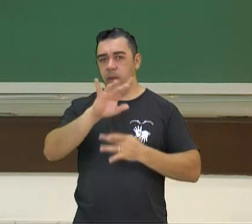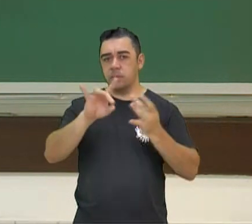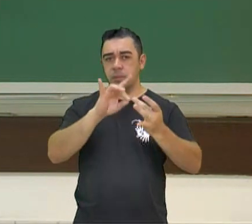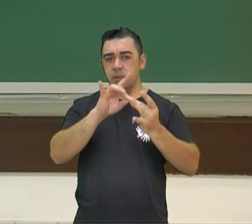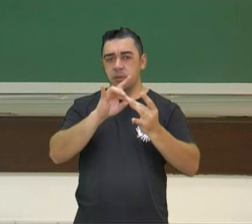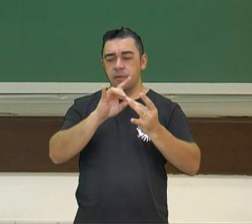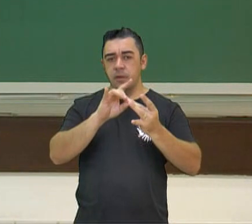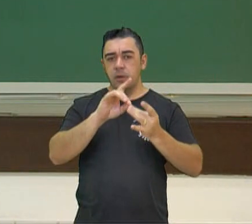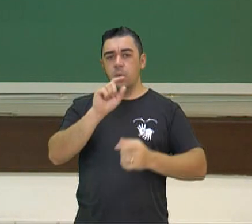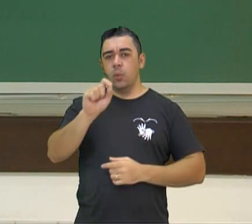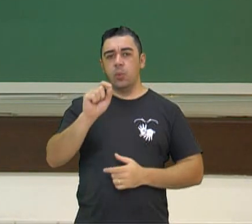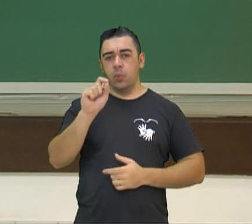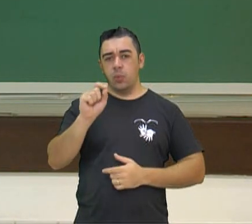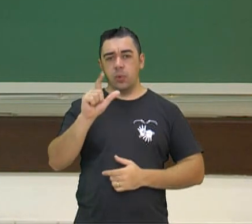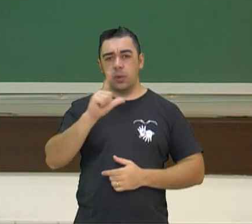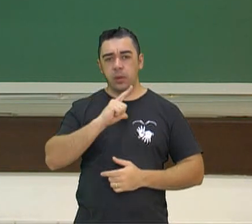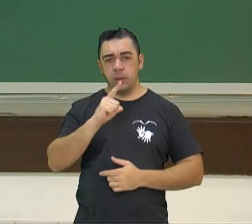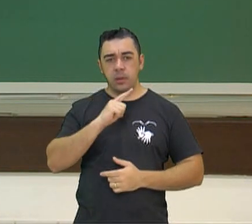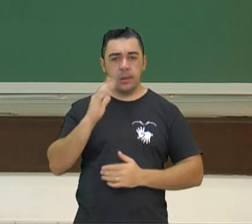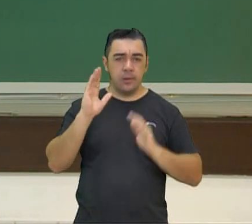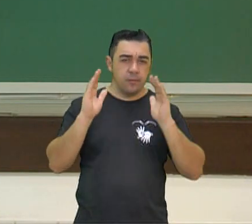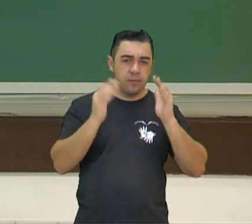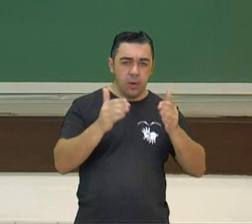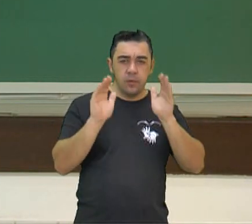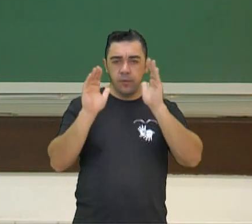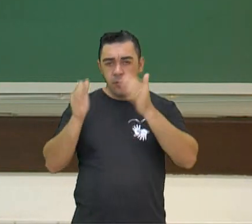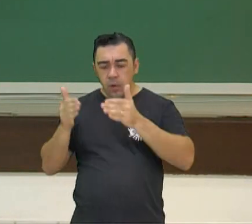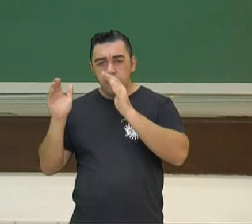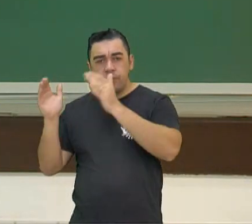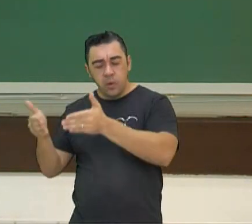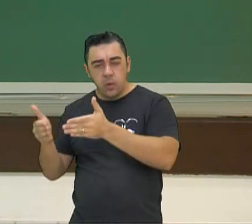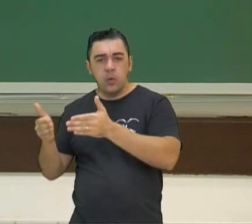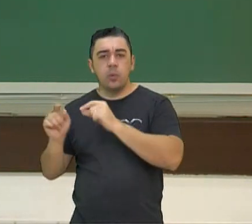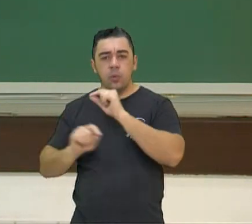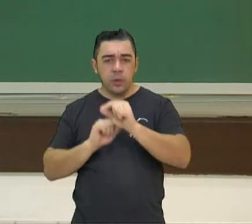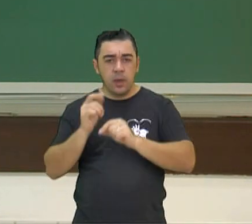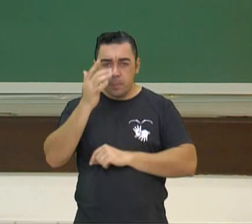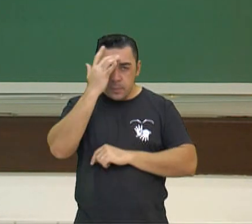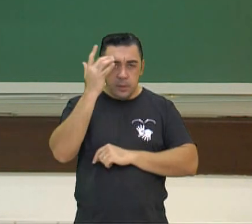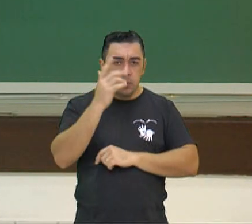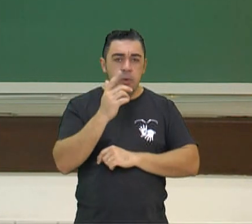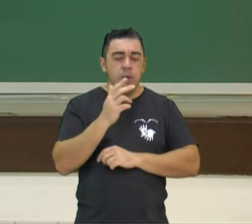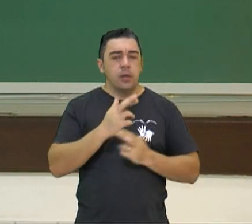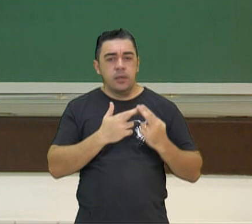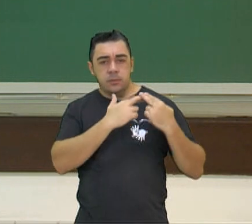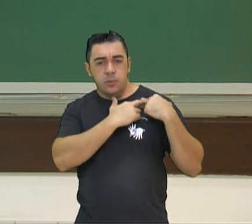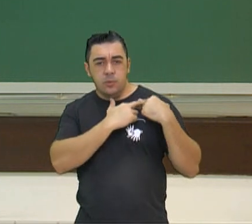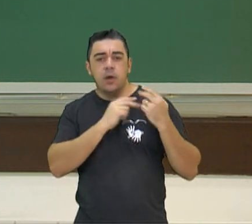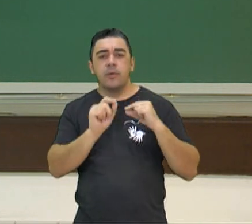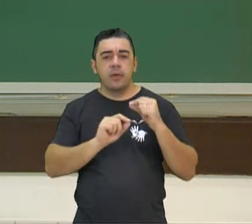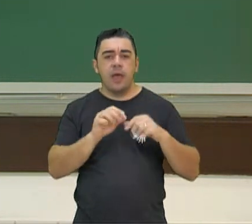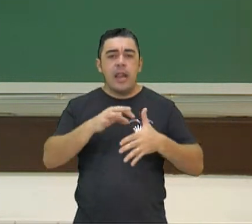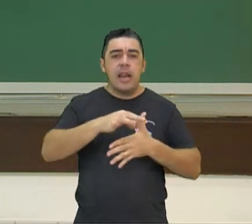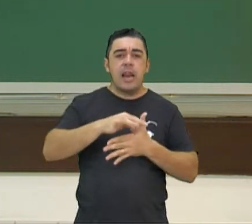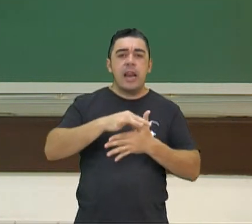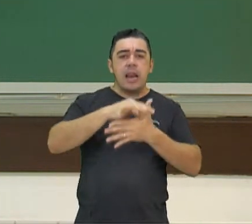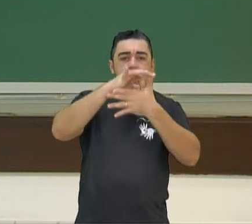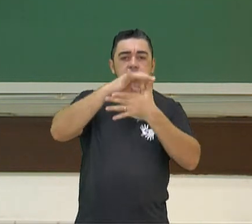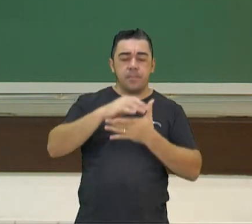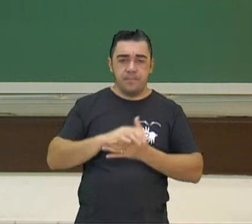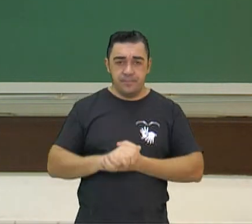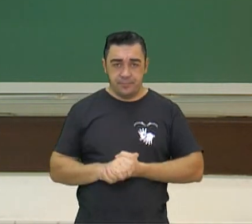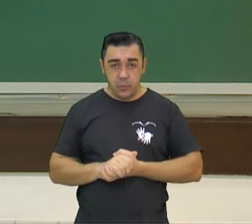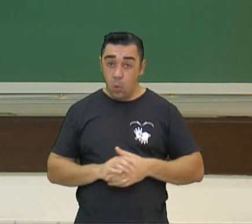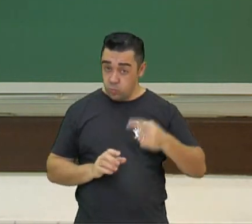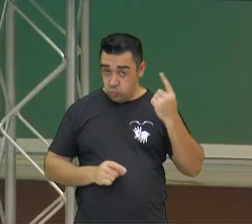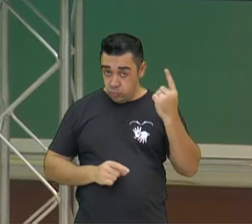ipsis literis, ou como está escrito o que eu vou pôr aqui, mas isso aqui você complementa, tá bom? Olha só, uma